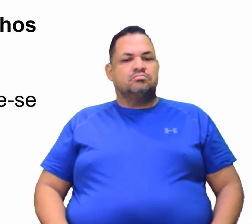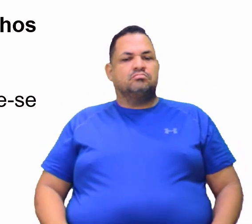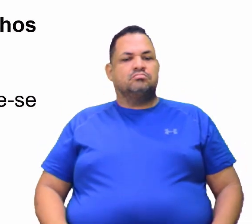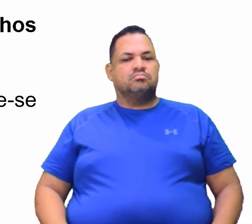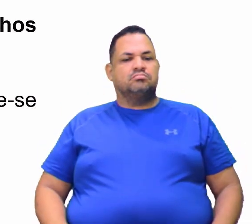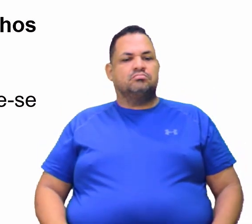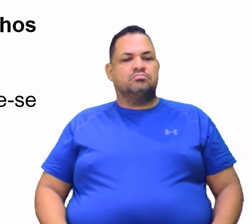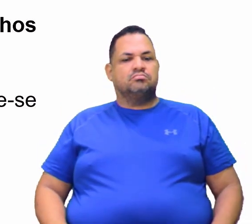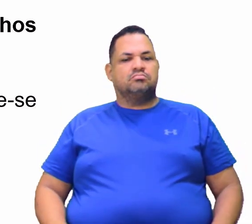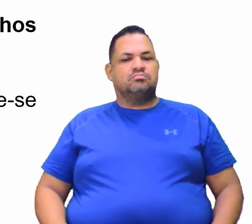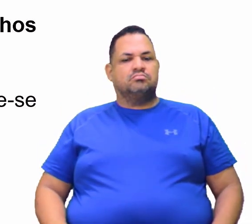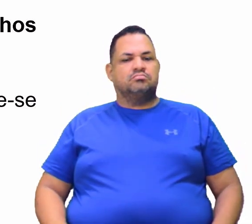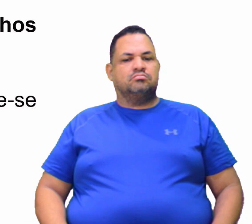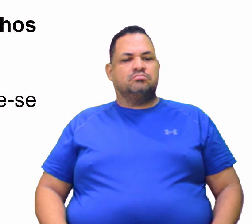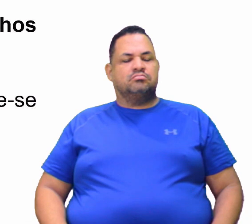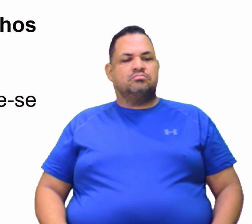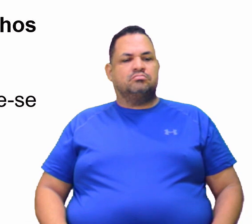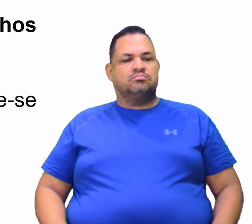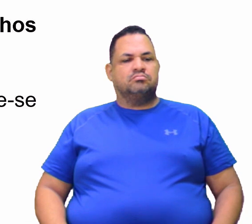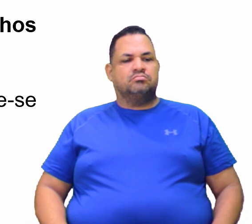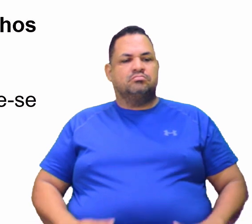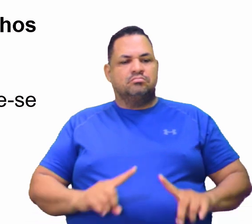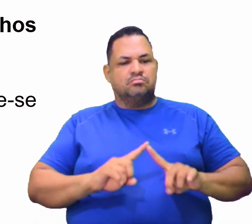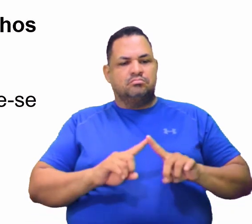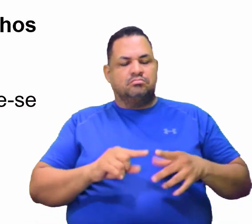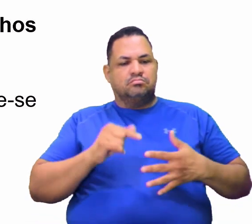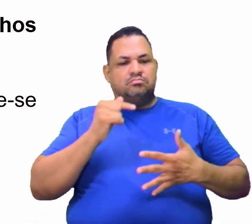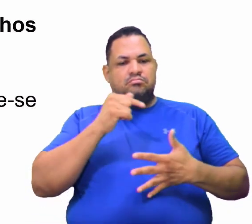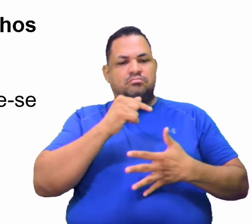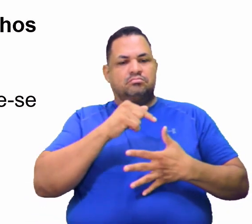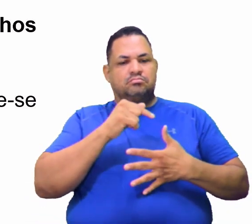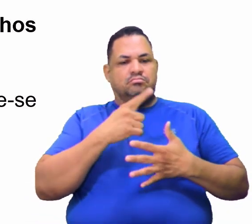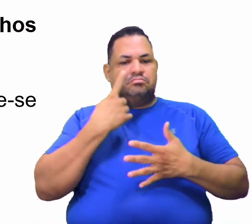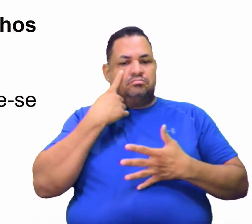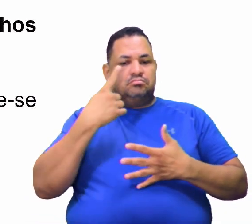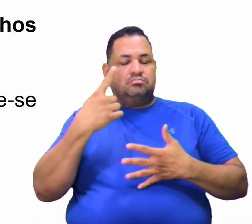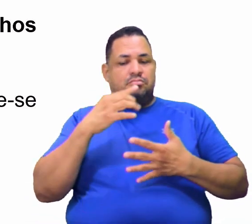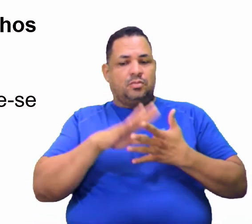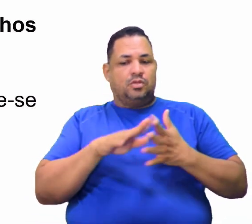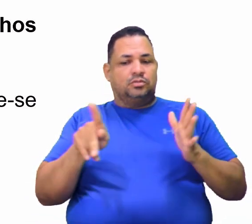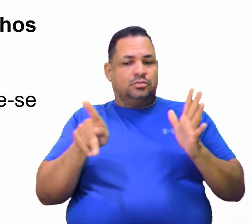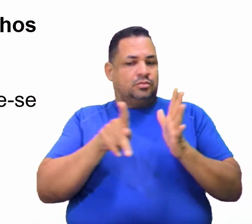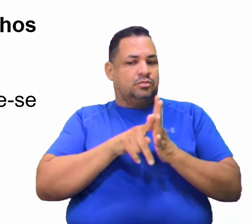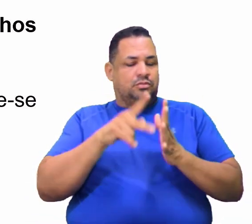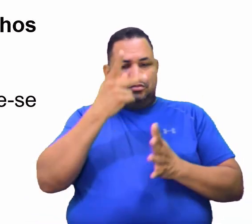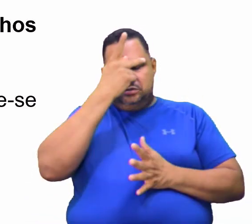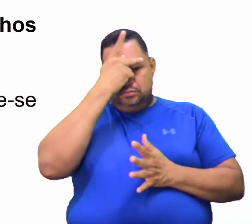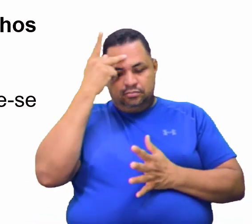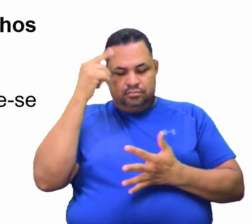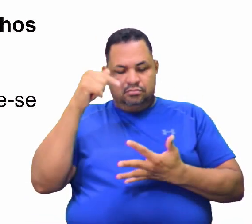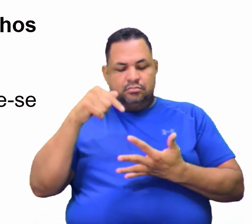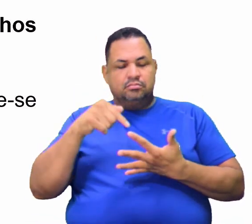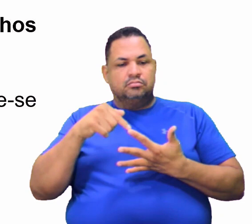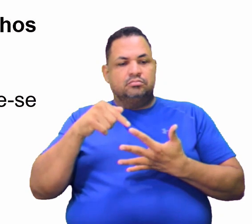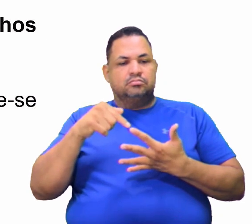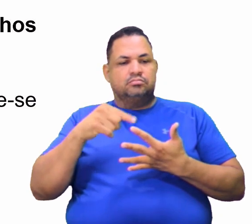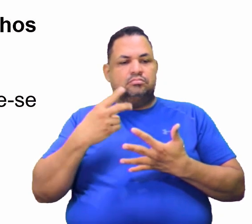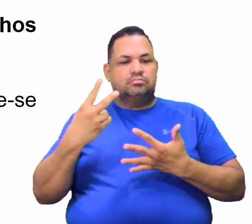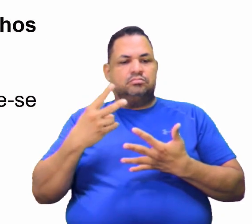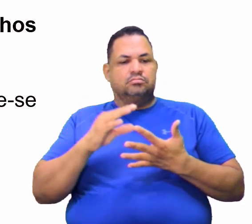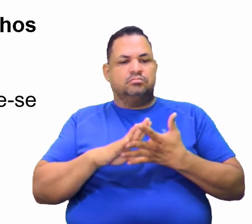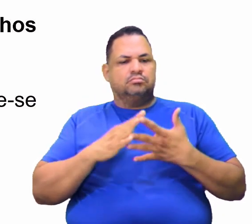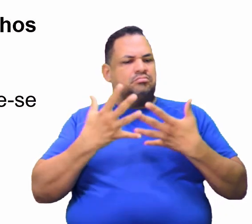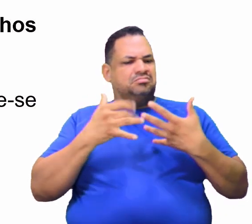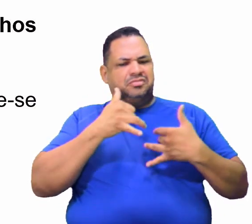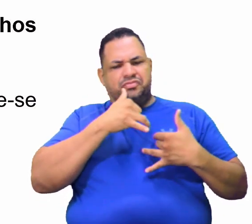temos abaixo. Primeiro, mas se olhe também com os olhos delas. Segundo,